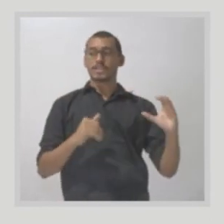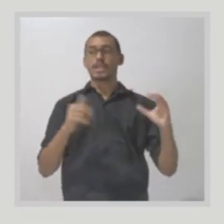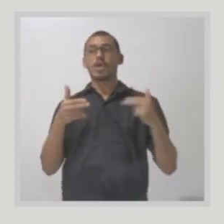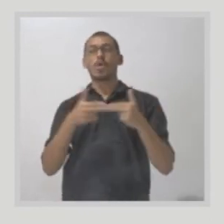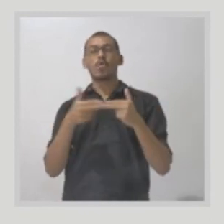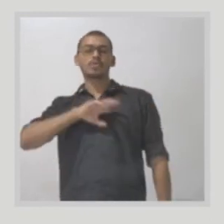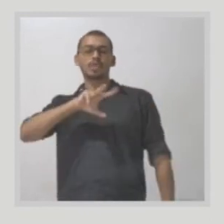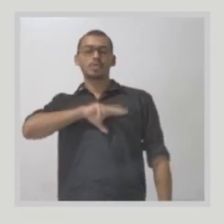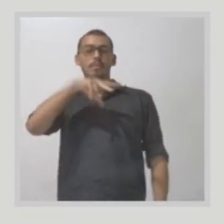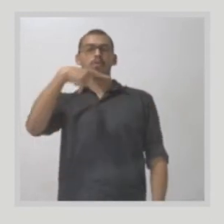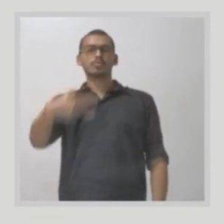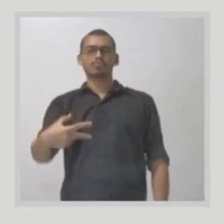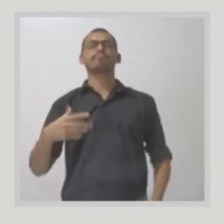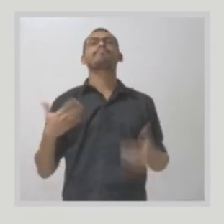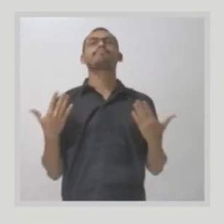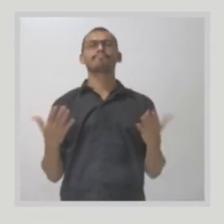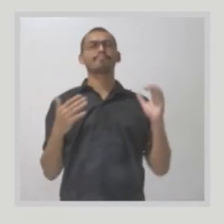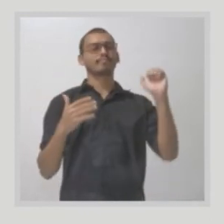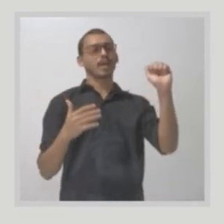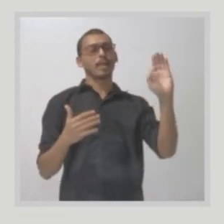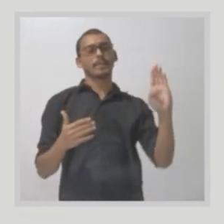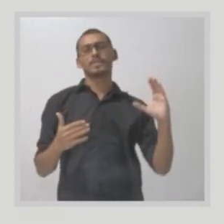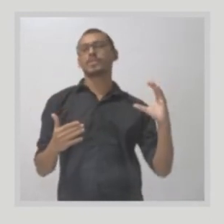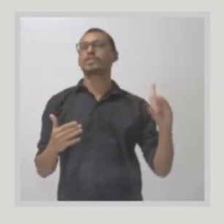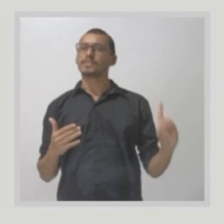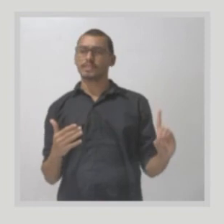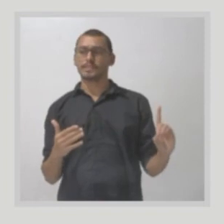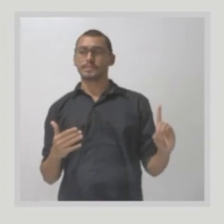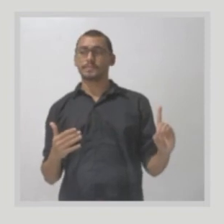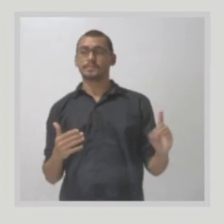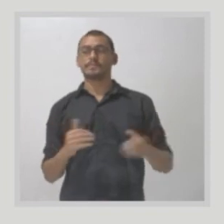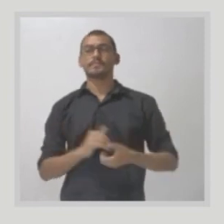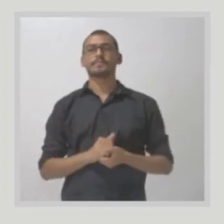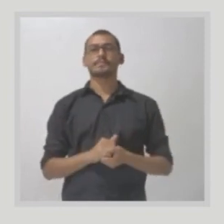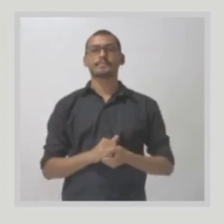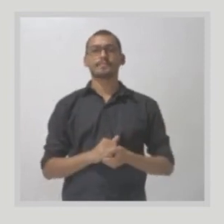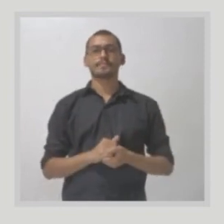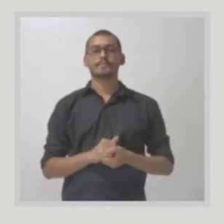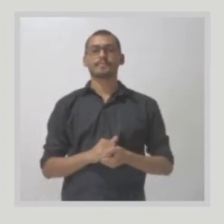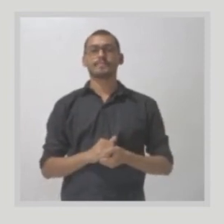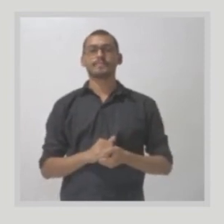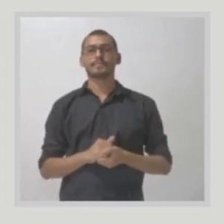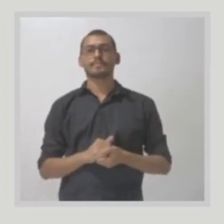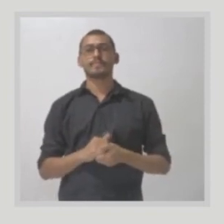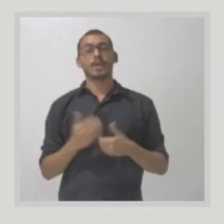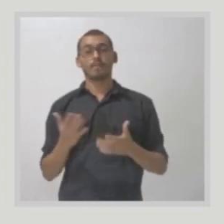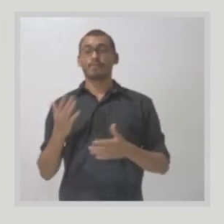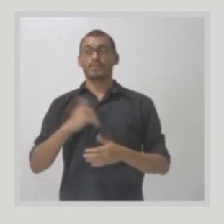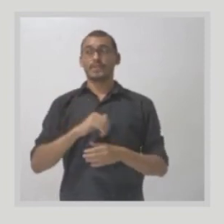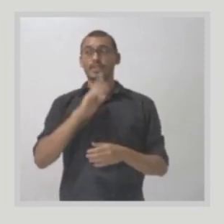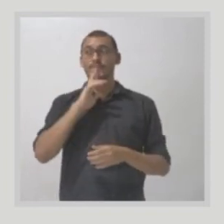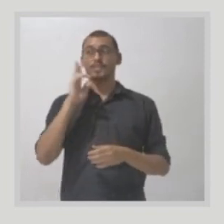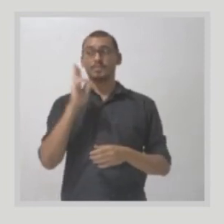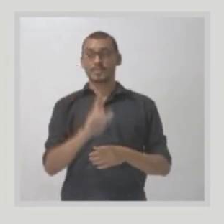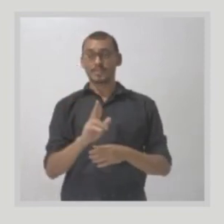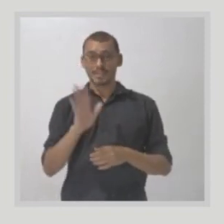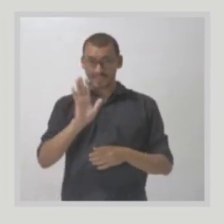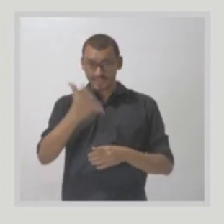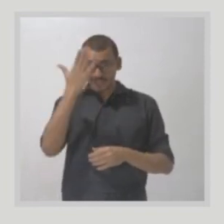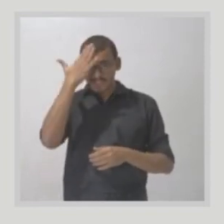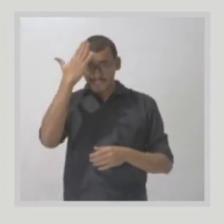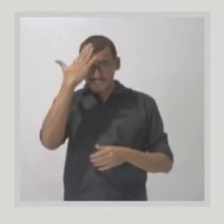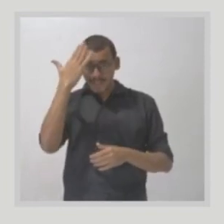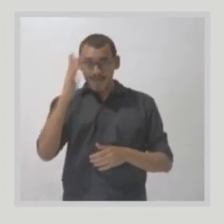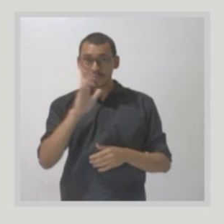Portugal? Pensando, pensando, pensando. Vamos lá. Aposto que vocês já